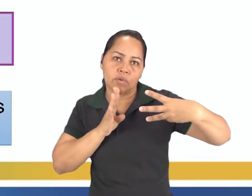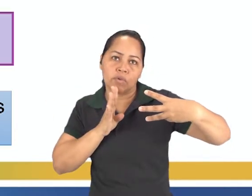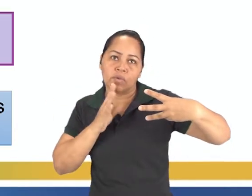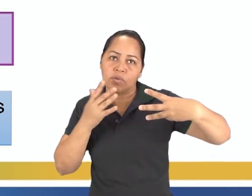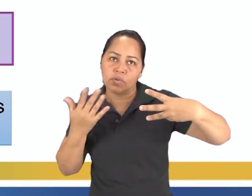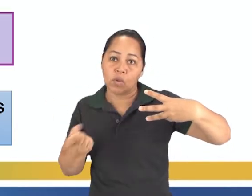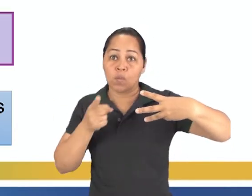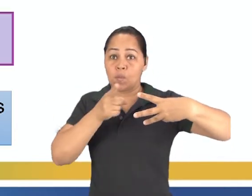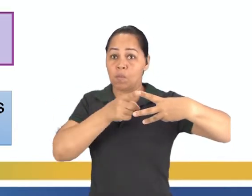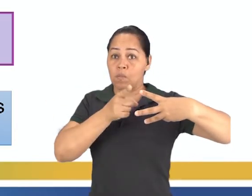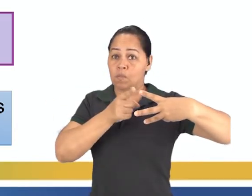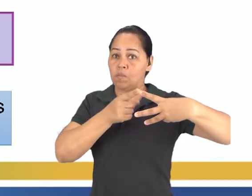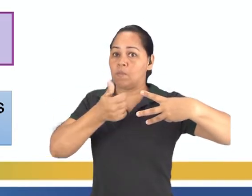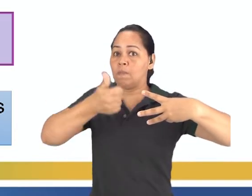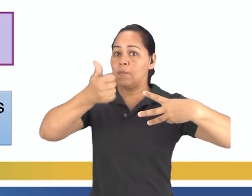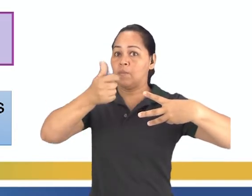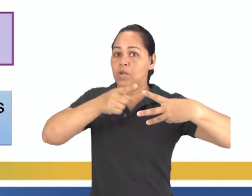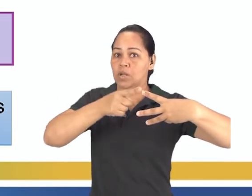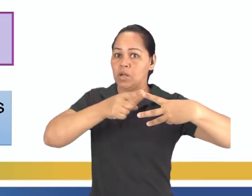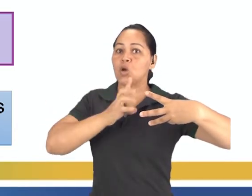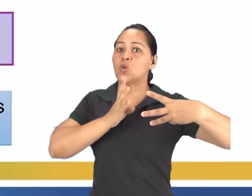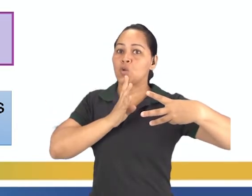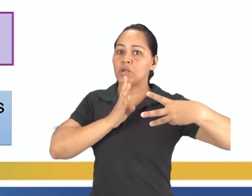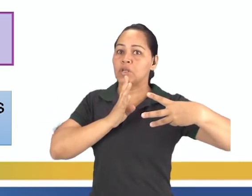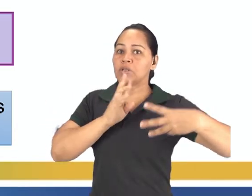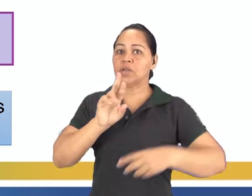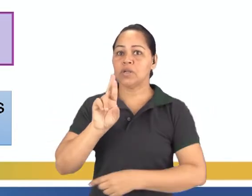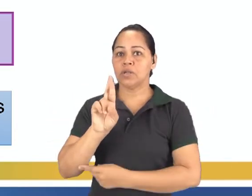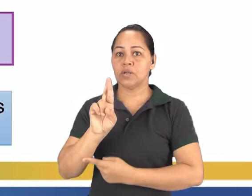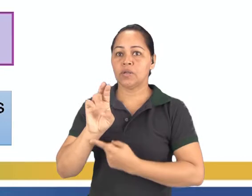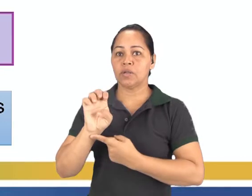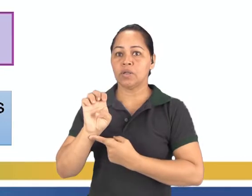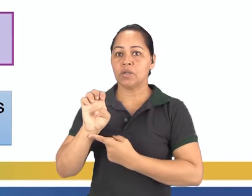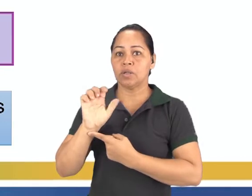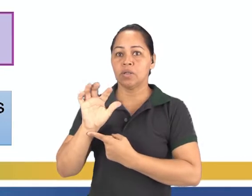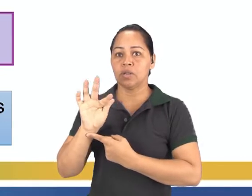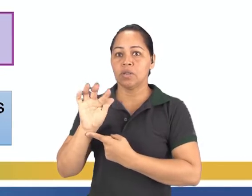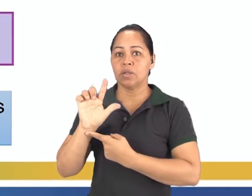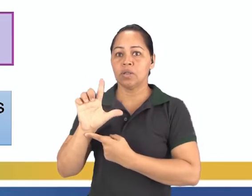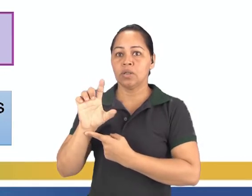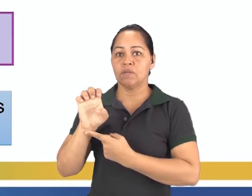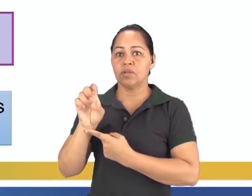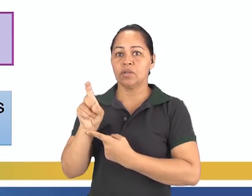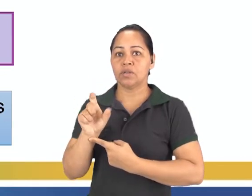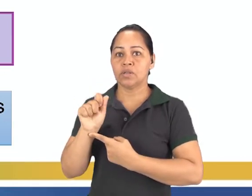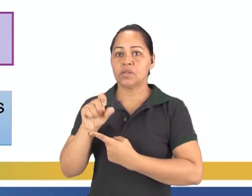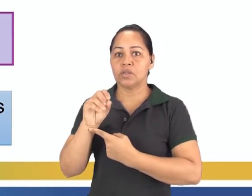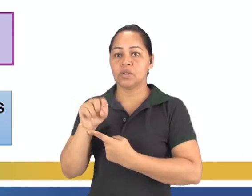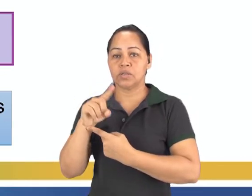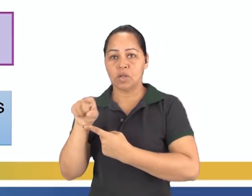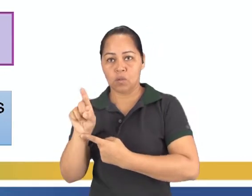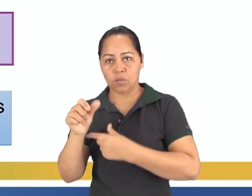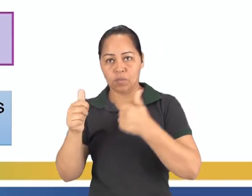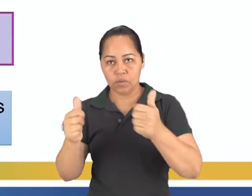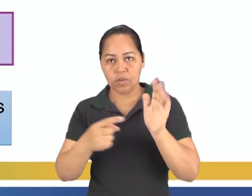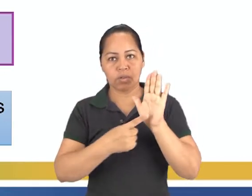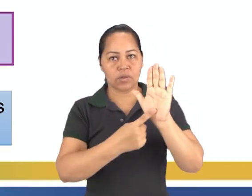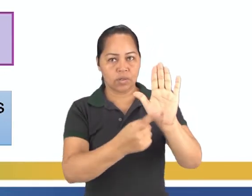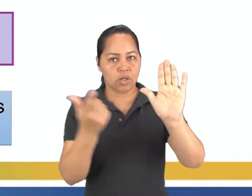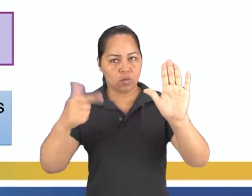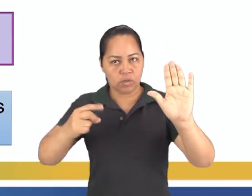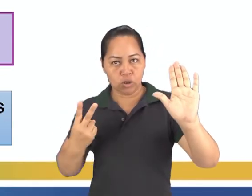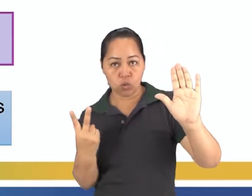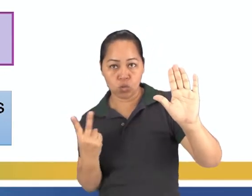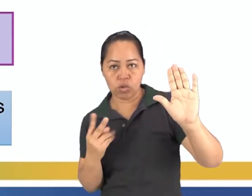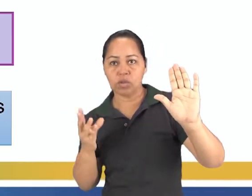de reflexão. As demais transformações serão apresentadas na nossa próxima aula.